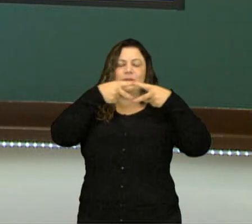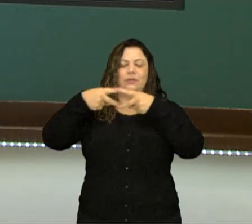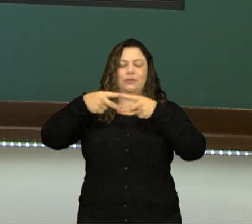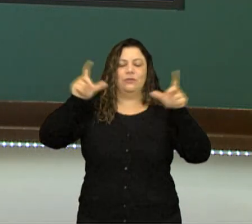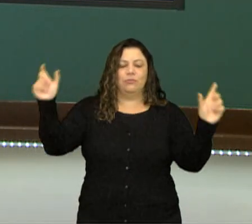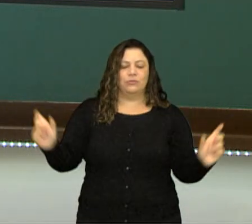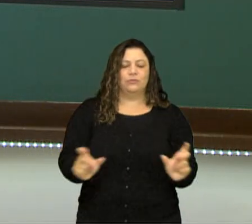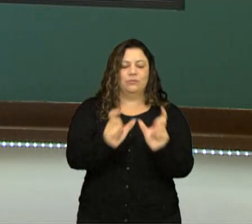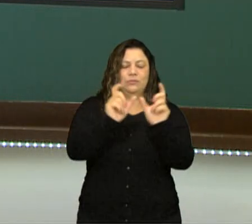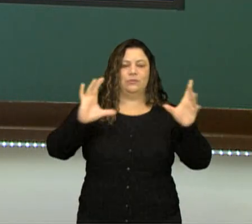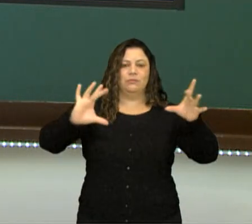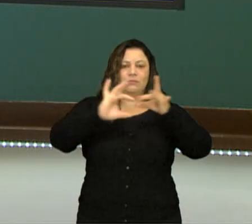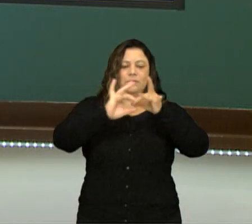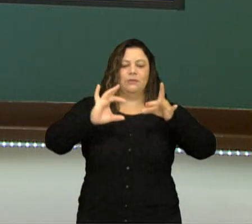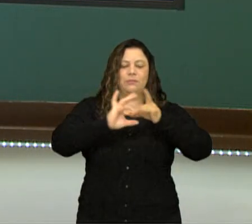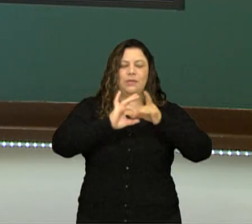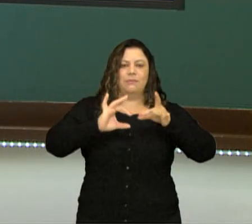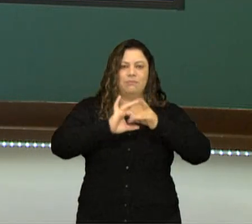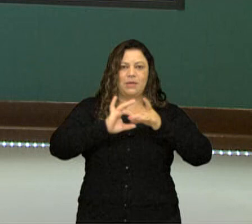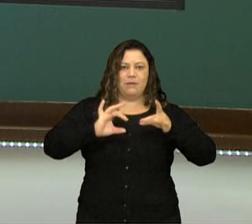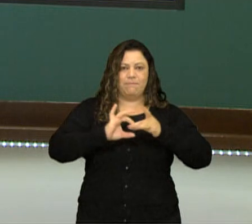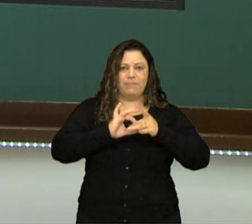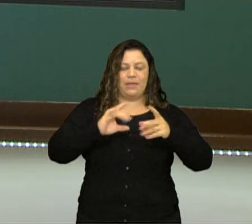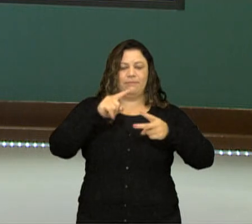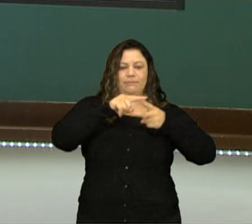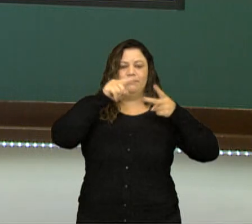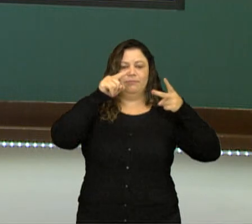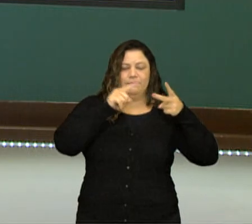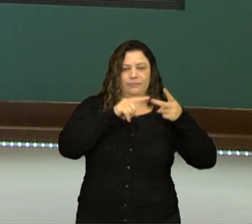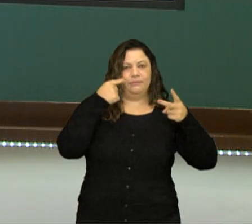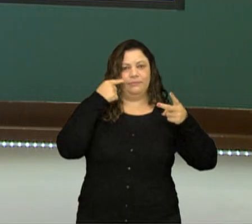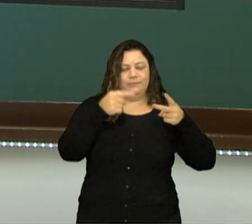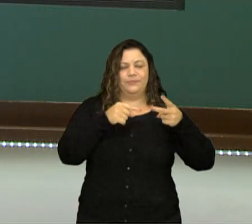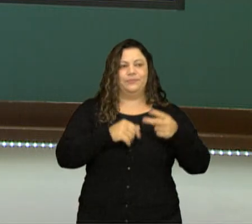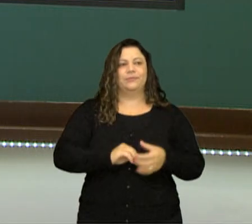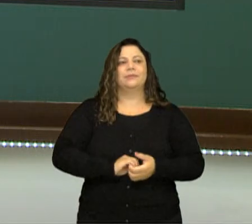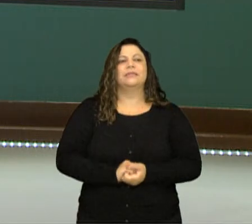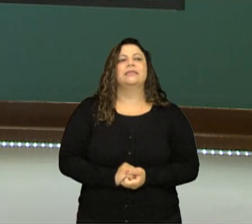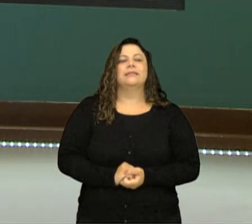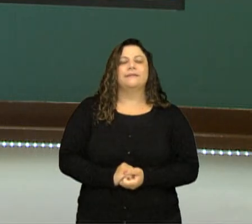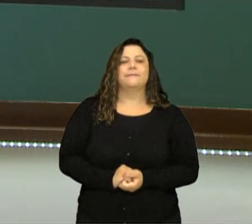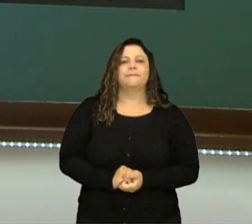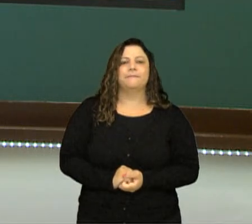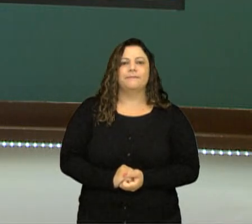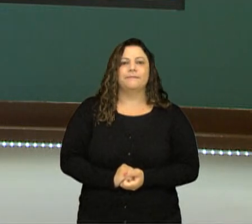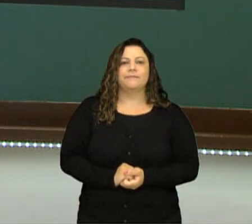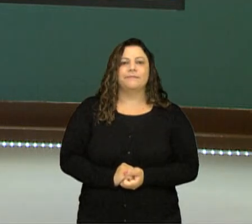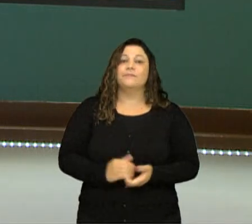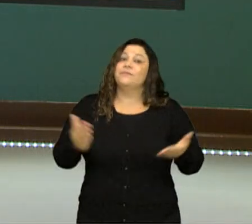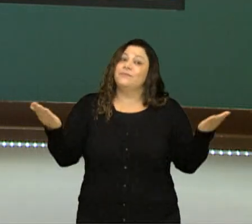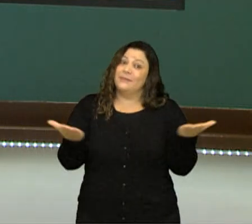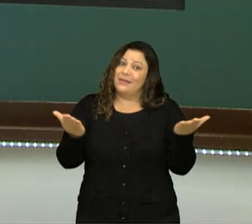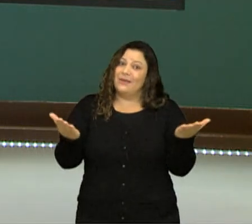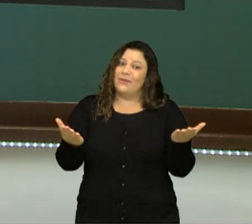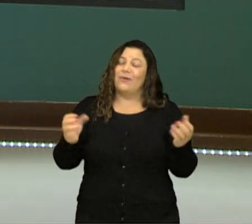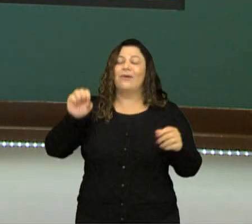formado por orações coordenadas assindéticas e ou sindéticas. Agora sim